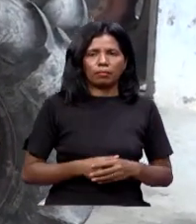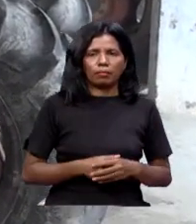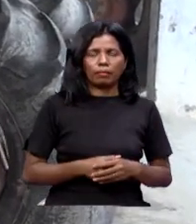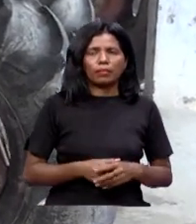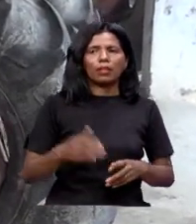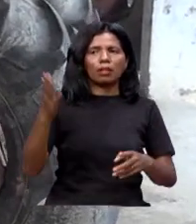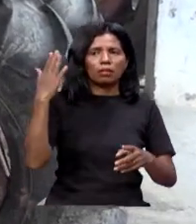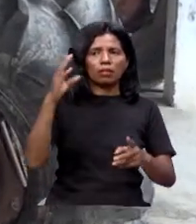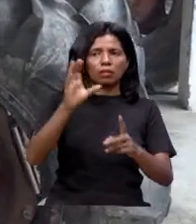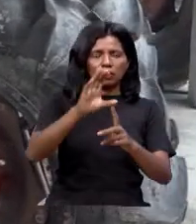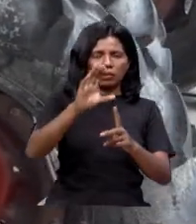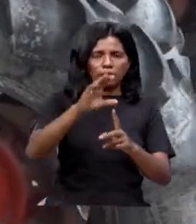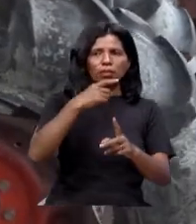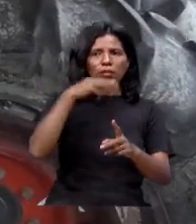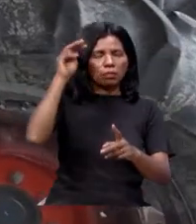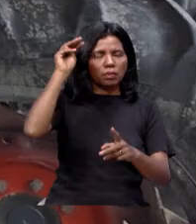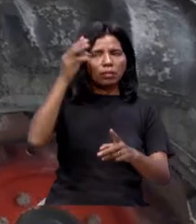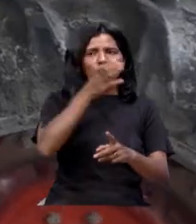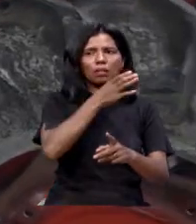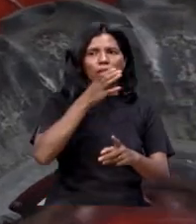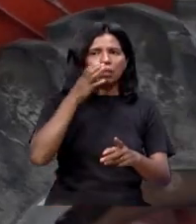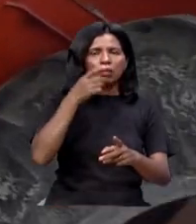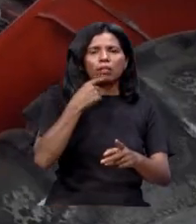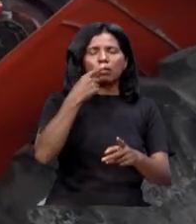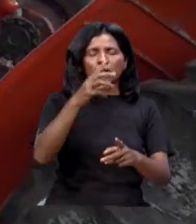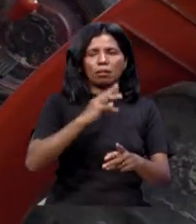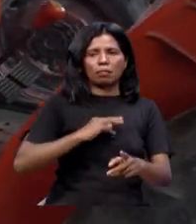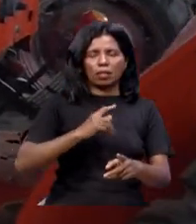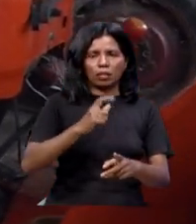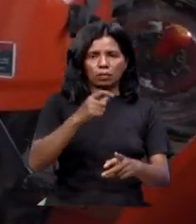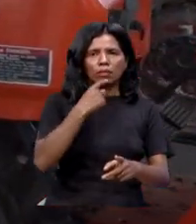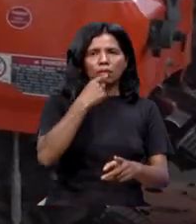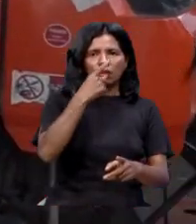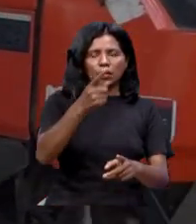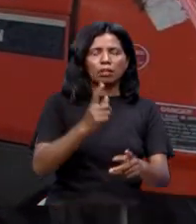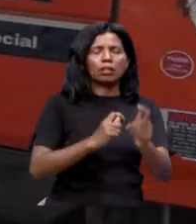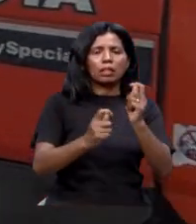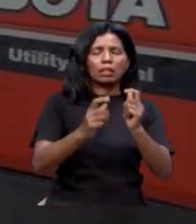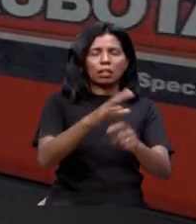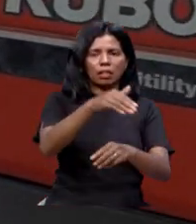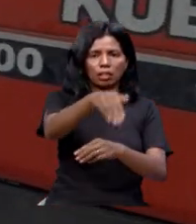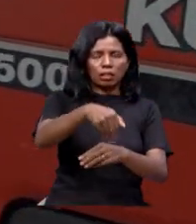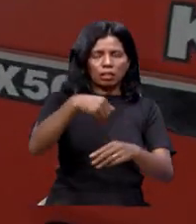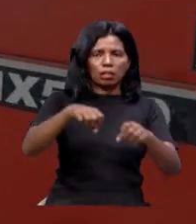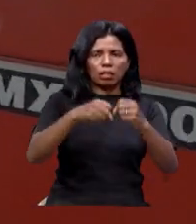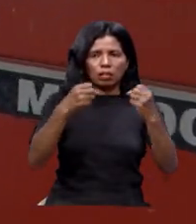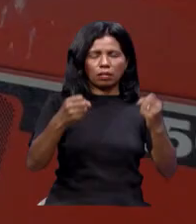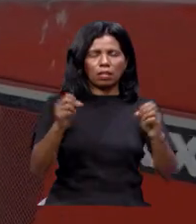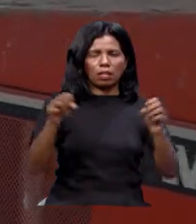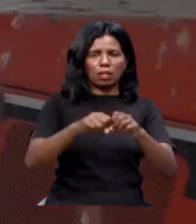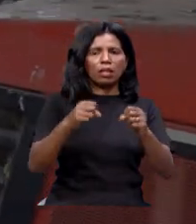Antes de ser mecanização o Ministério da Agricultura no Pescas amana tutu declara, trator ne pede da condição a não la